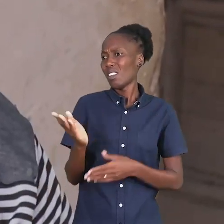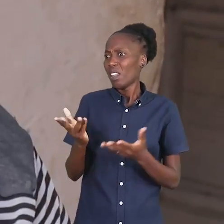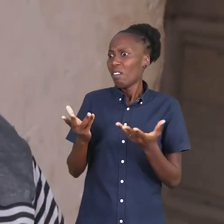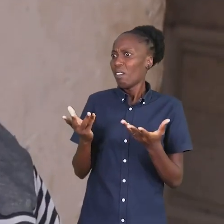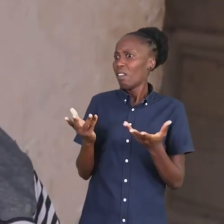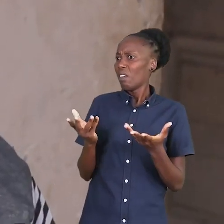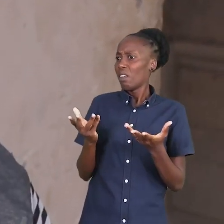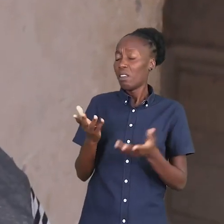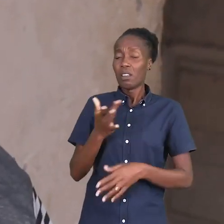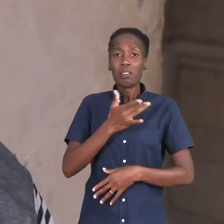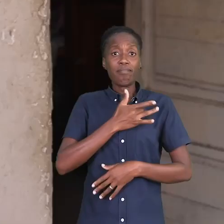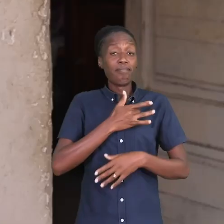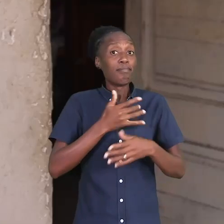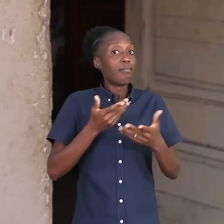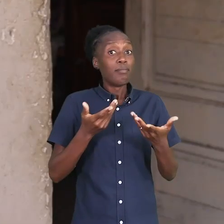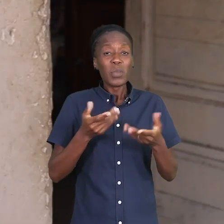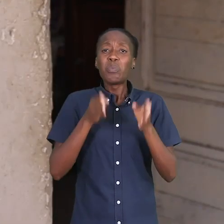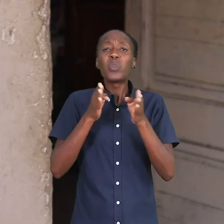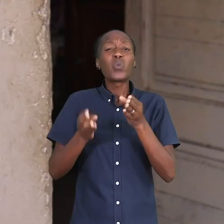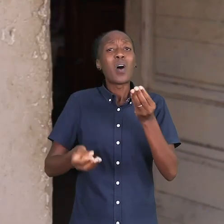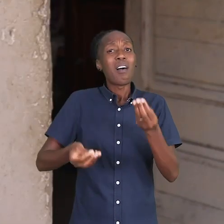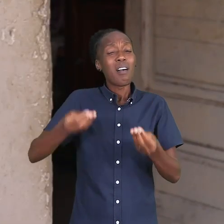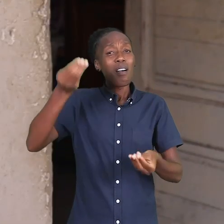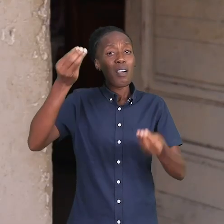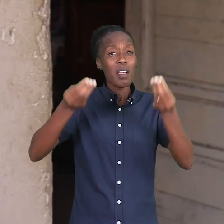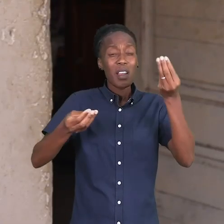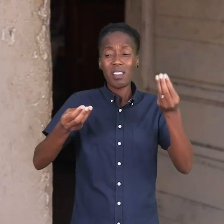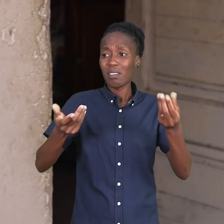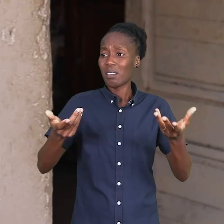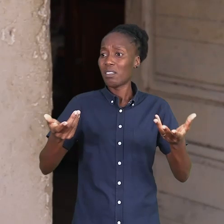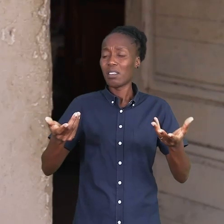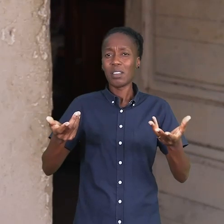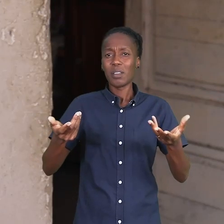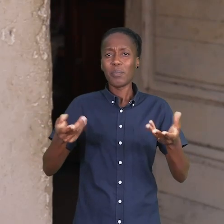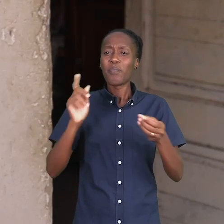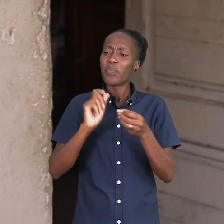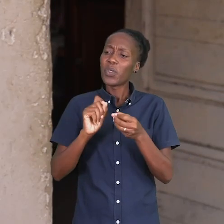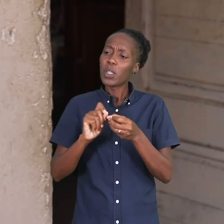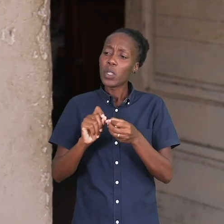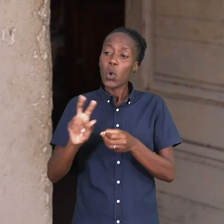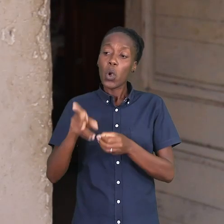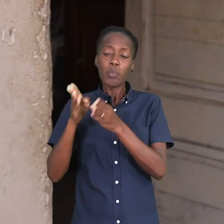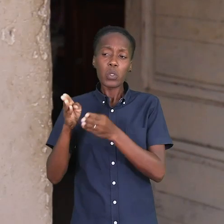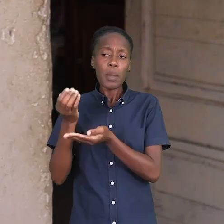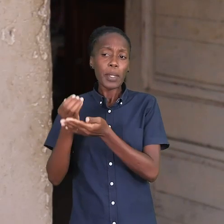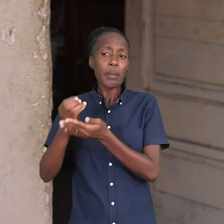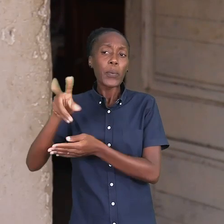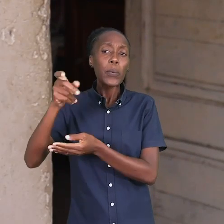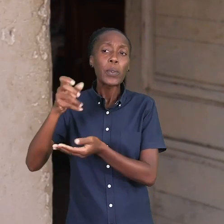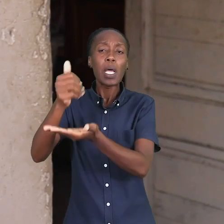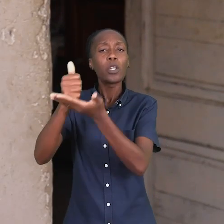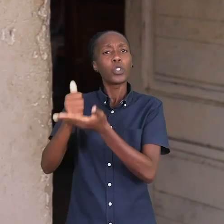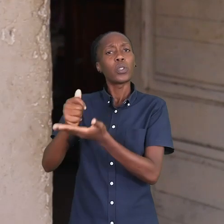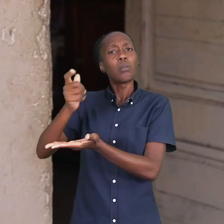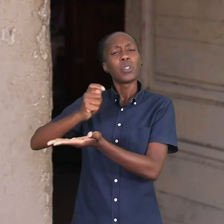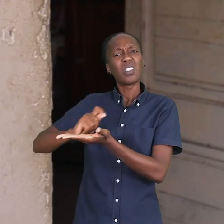Então aquilo me motivou, vendo pessoas grandes. Era necessário pedir alguém a escrever para